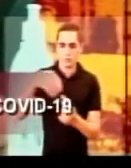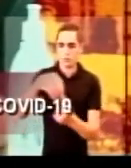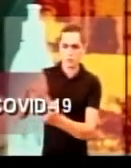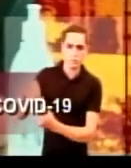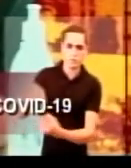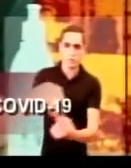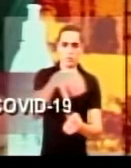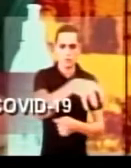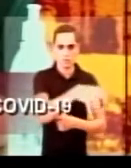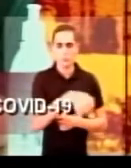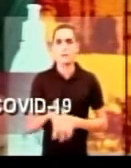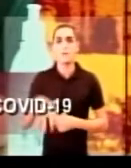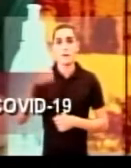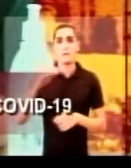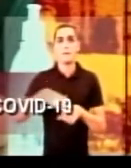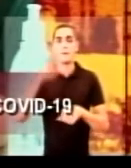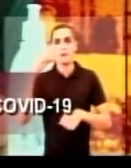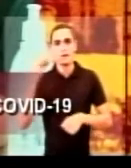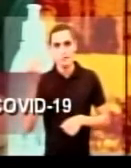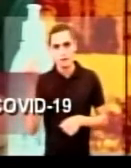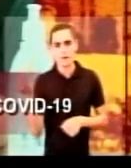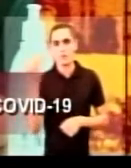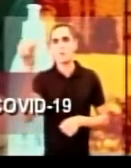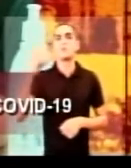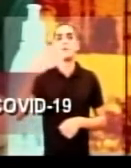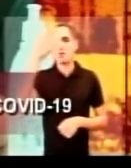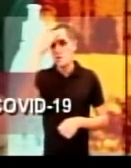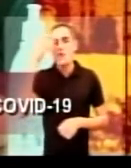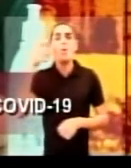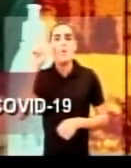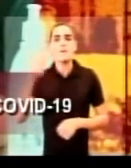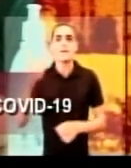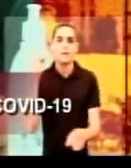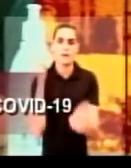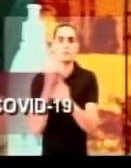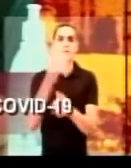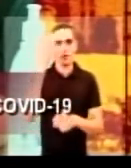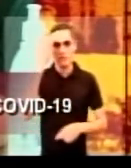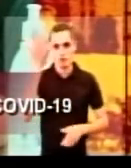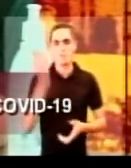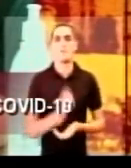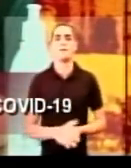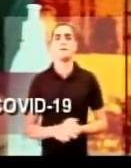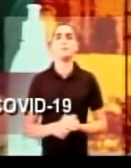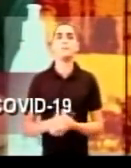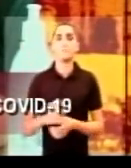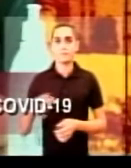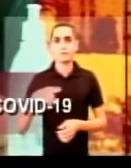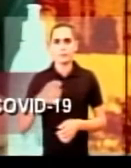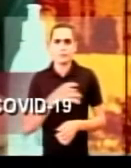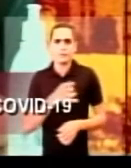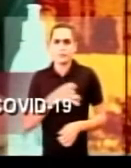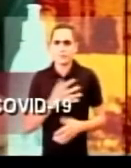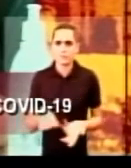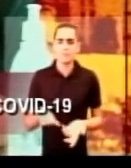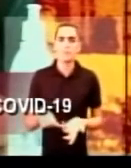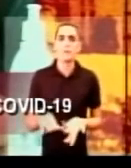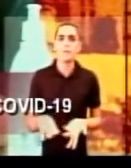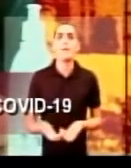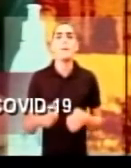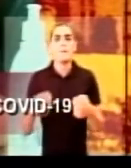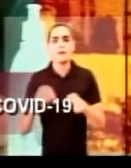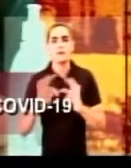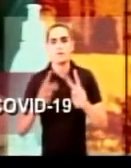a vacina. Nós não podemos deixar que as pessoas deixem de se vacinar por medo de se expor ao vírus nessa